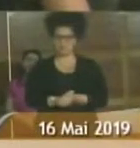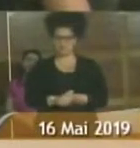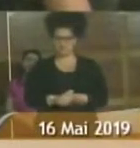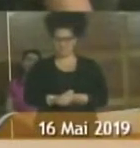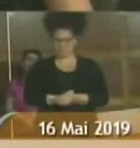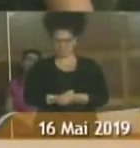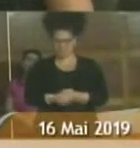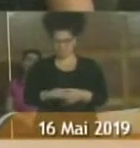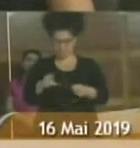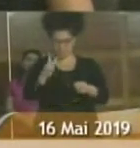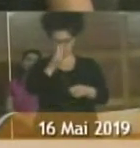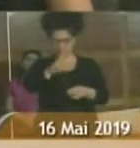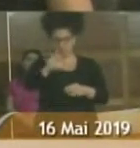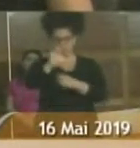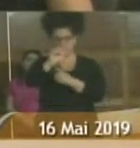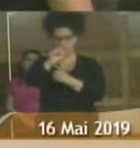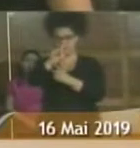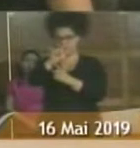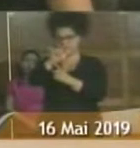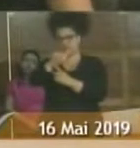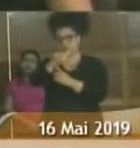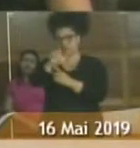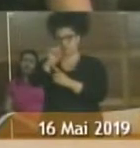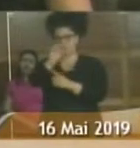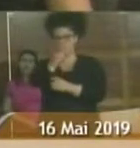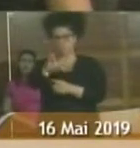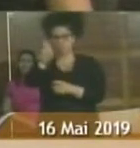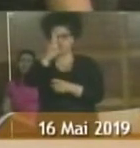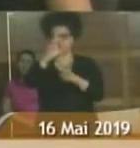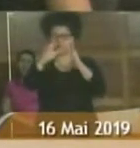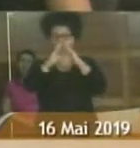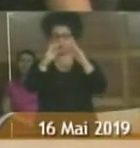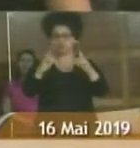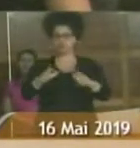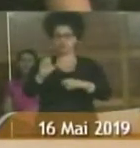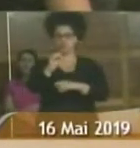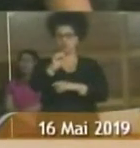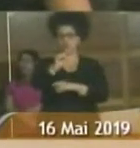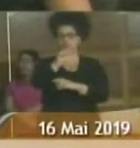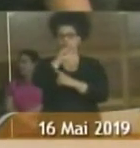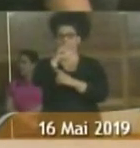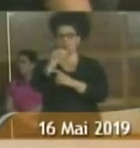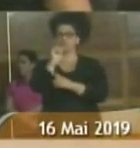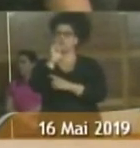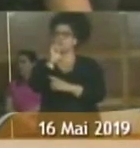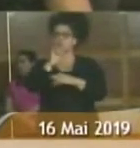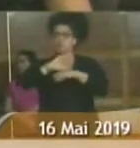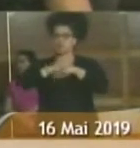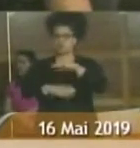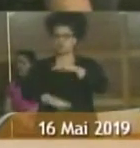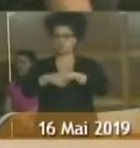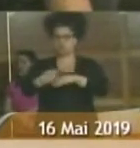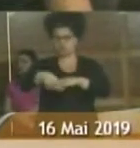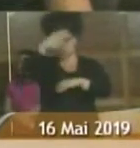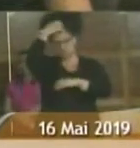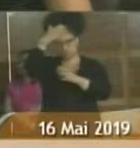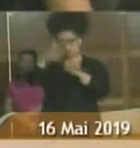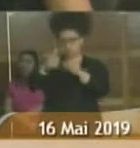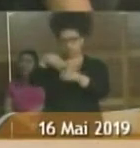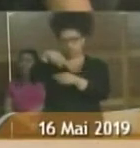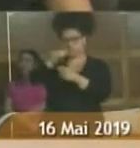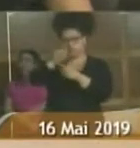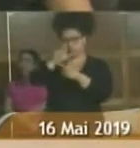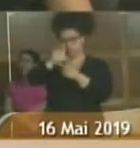anexos referente à ação de uso capião, cujo objeto refere-se ao imóvel situado na Serra d'Água dos Reis, requerido por Marcelo Almeida da